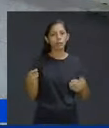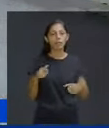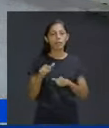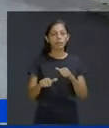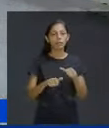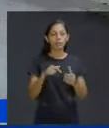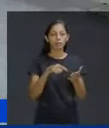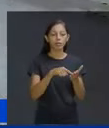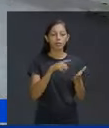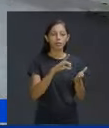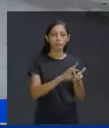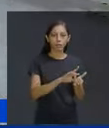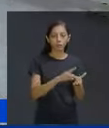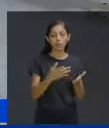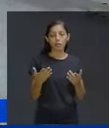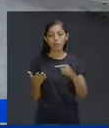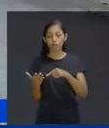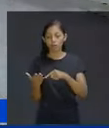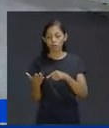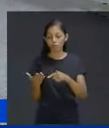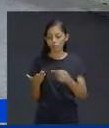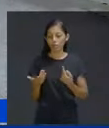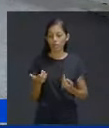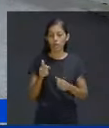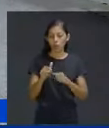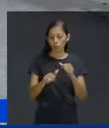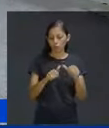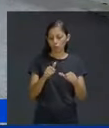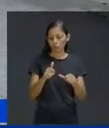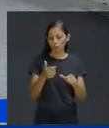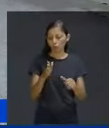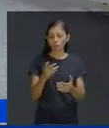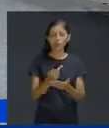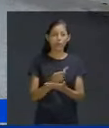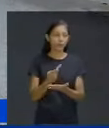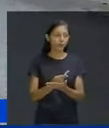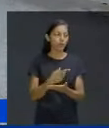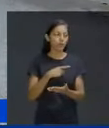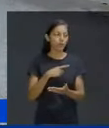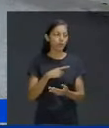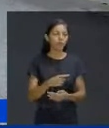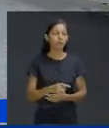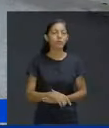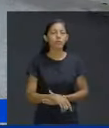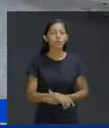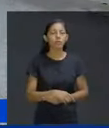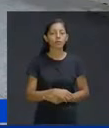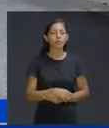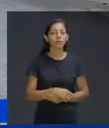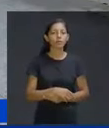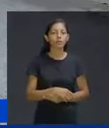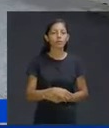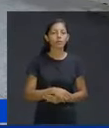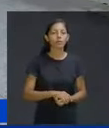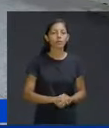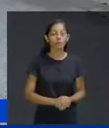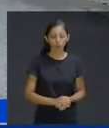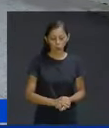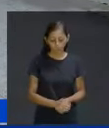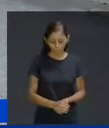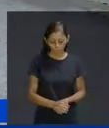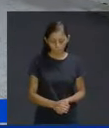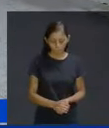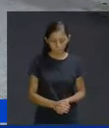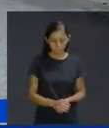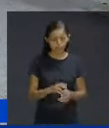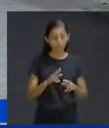prevalecer aquela redação, a administração posterior à nossa, seria realmente muito prejudicada, de forma que